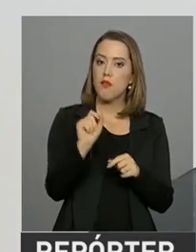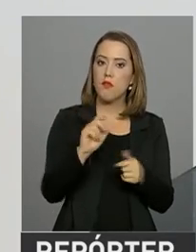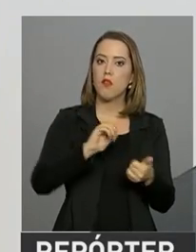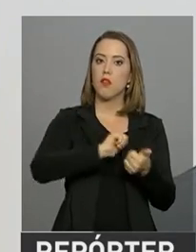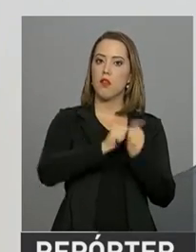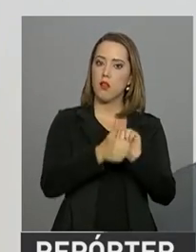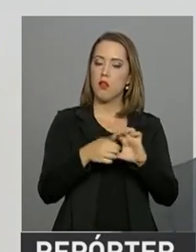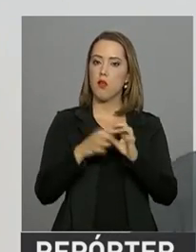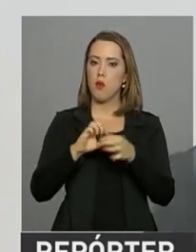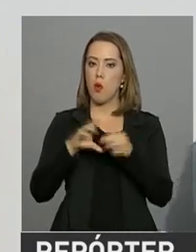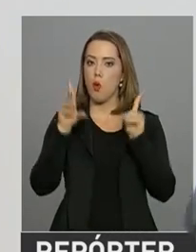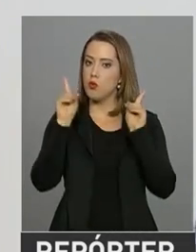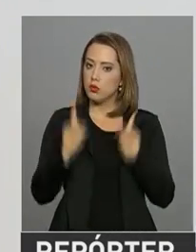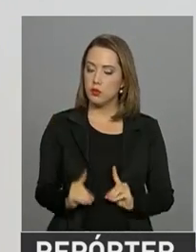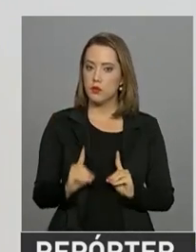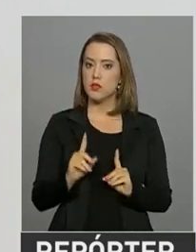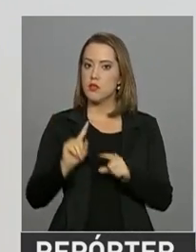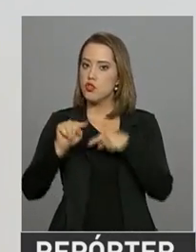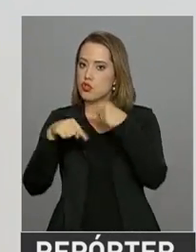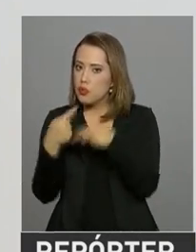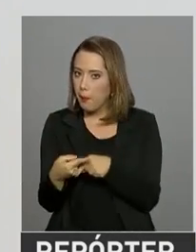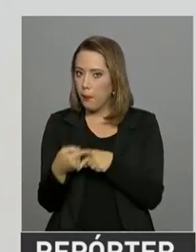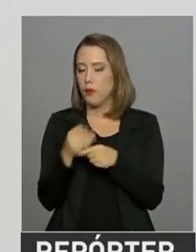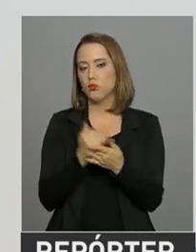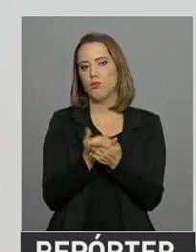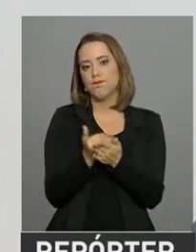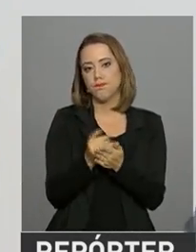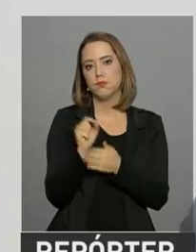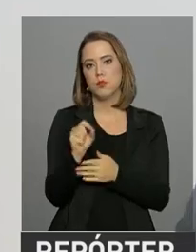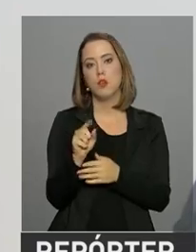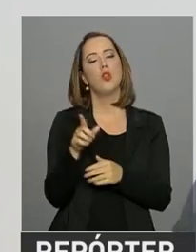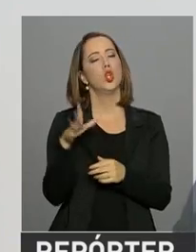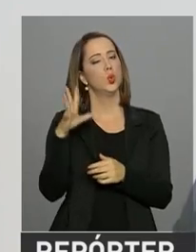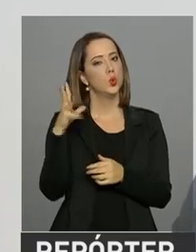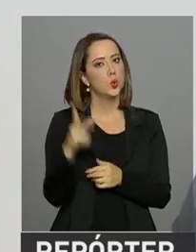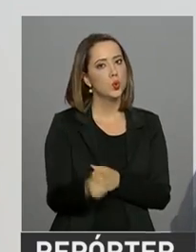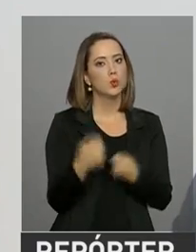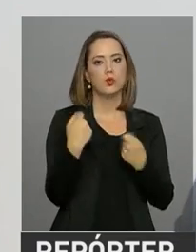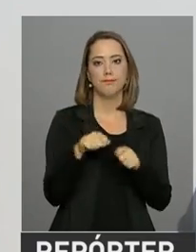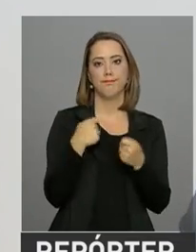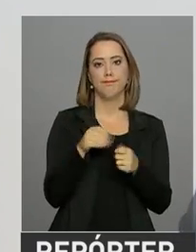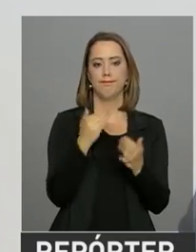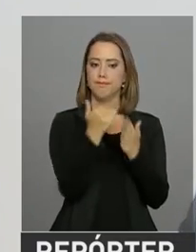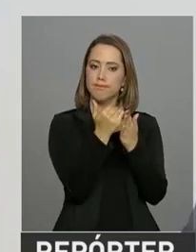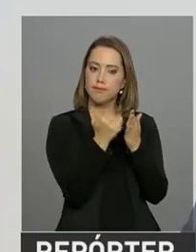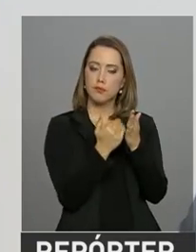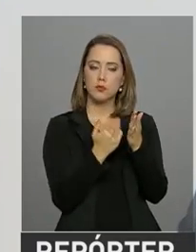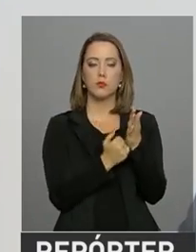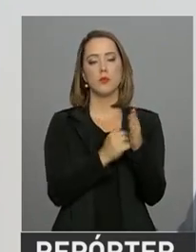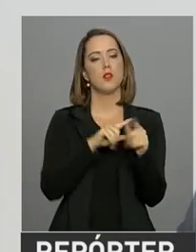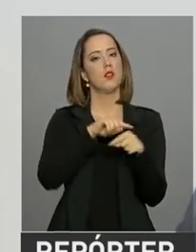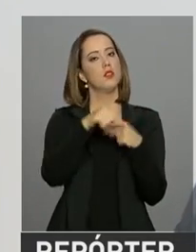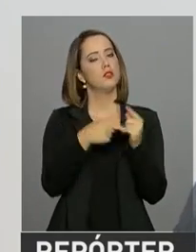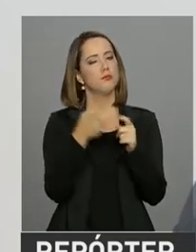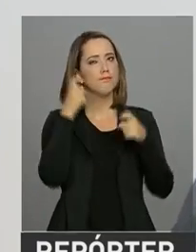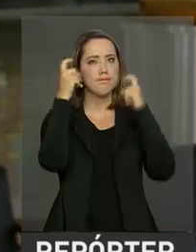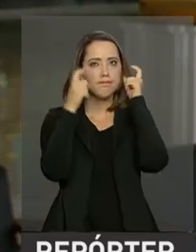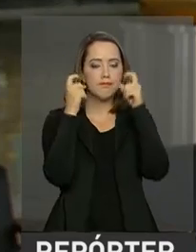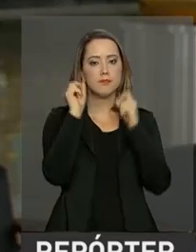paralímpicos né que vem logo depois Então tudo isso tem que estar tem que estar na nossa pauta e nas nossas eh